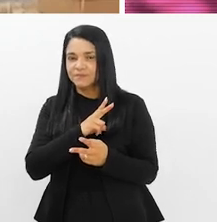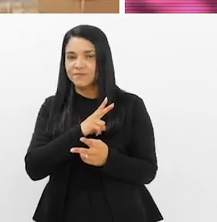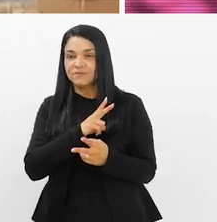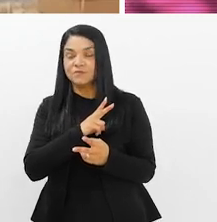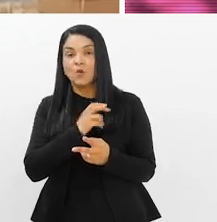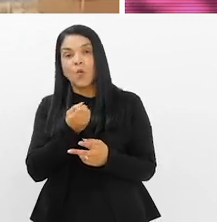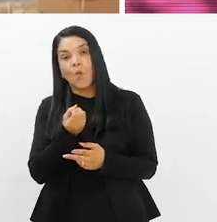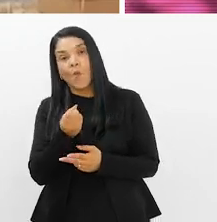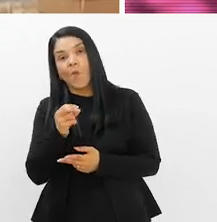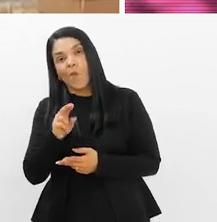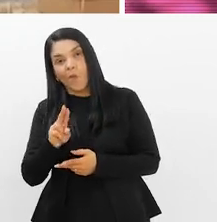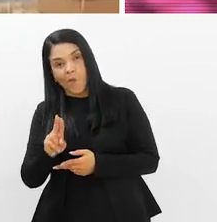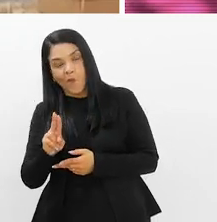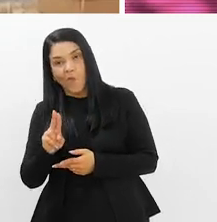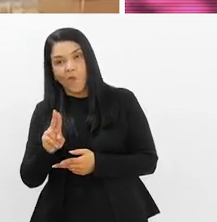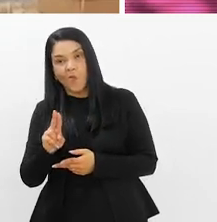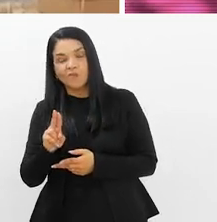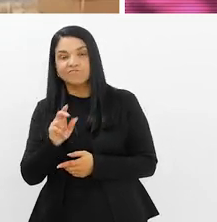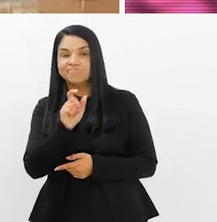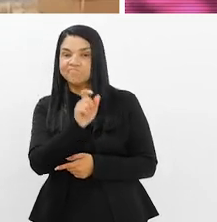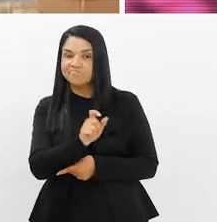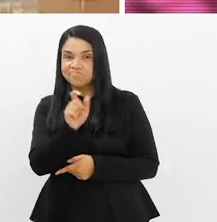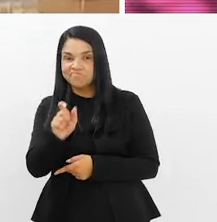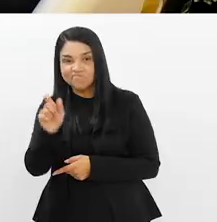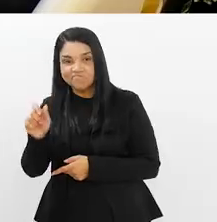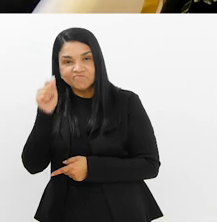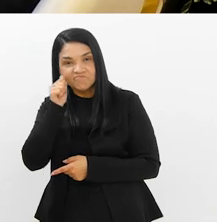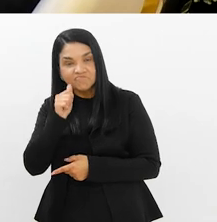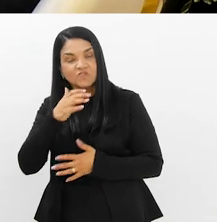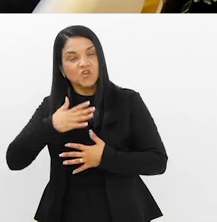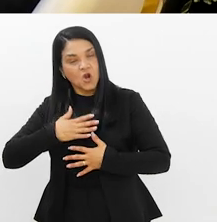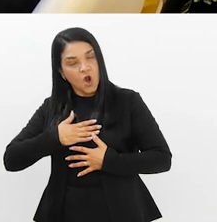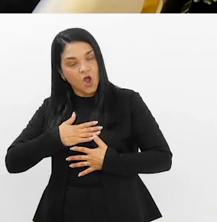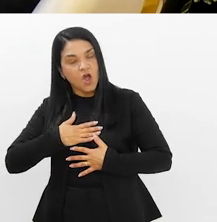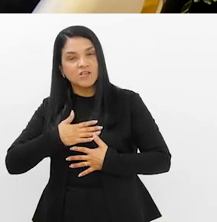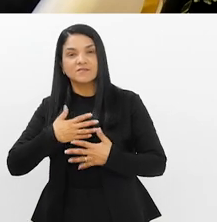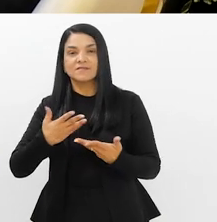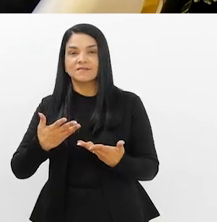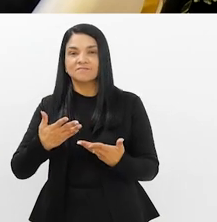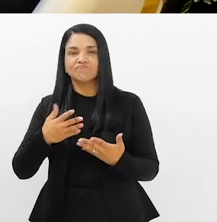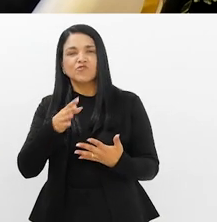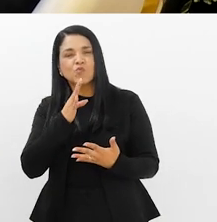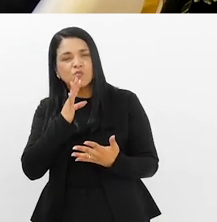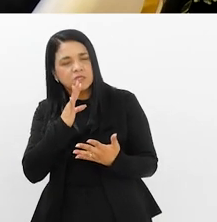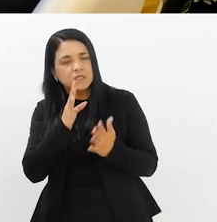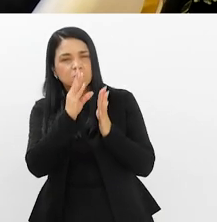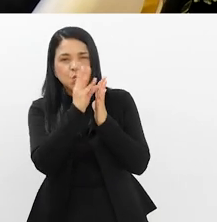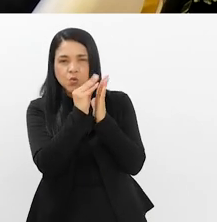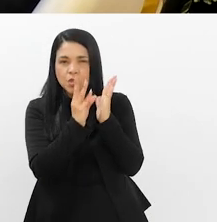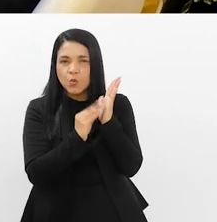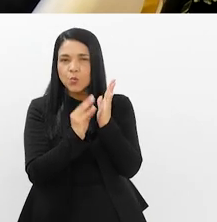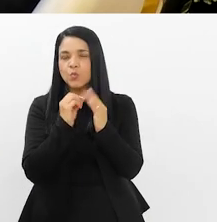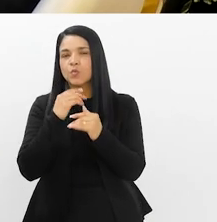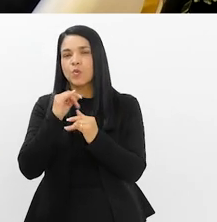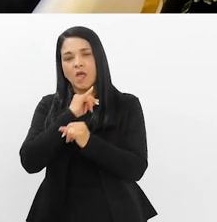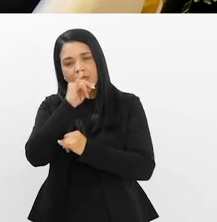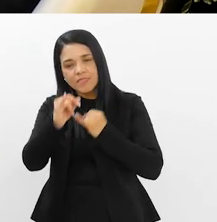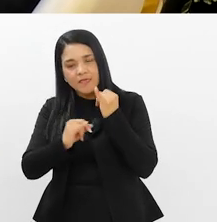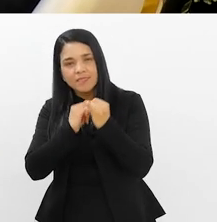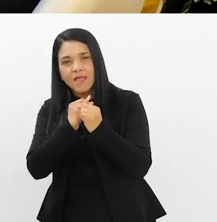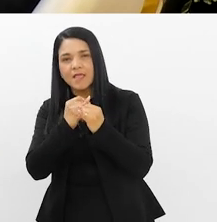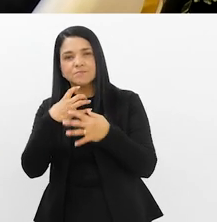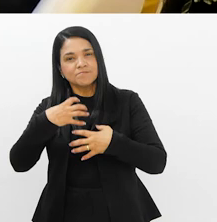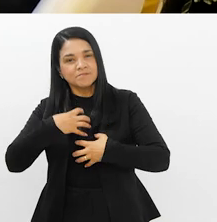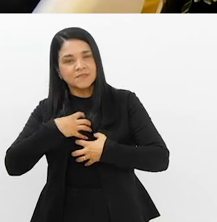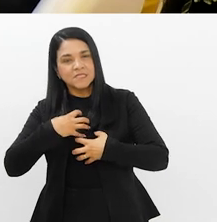né? Ou tem as outras que já, né, gostaram, ai, adorei conhecer teu conteúdo, teu